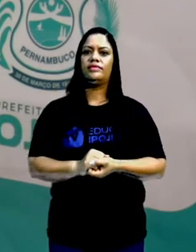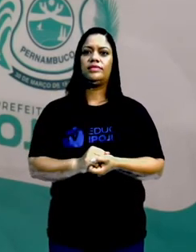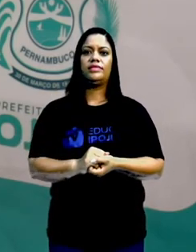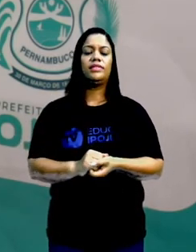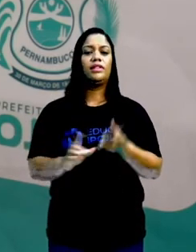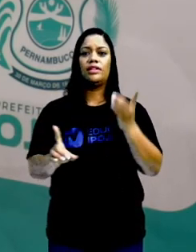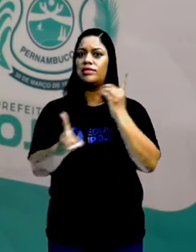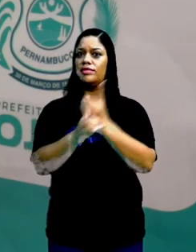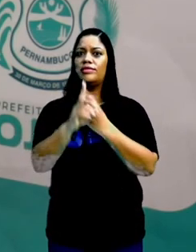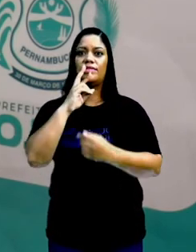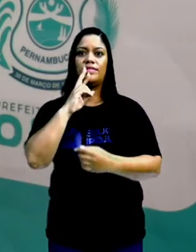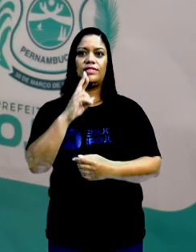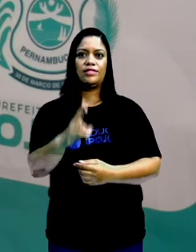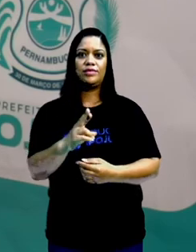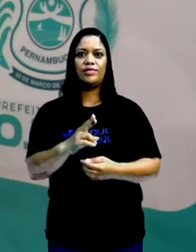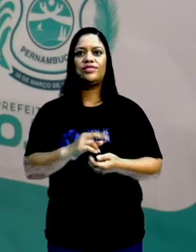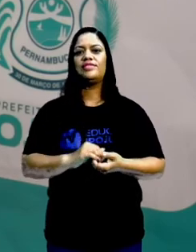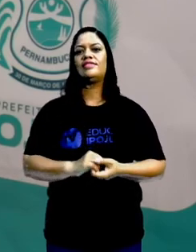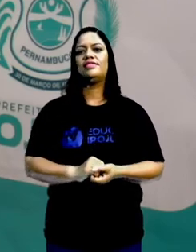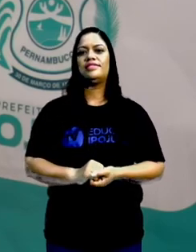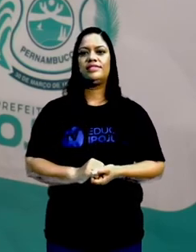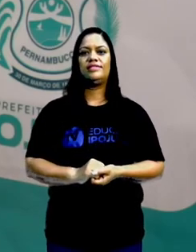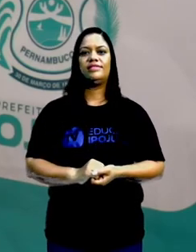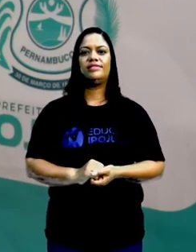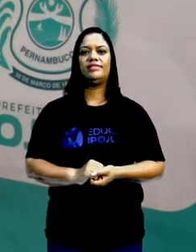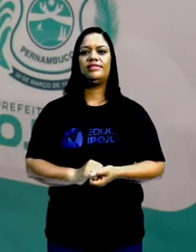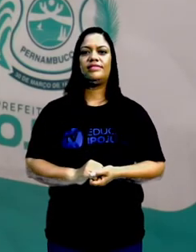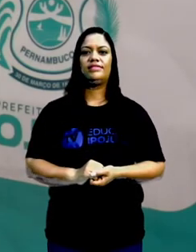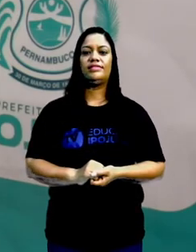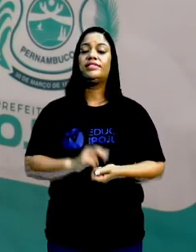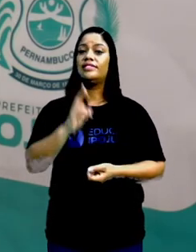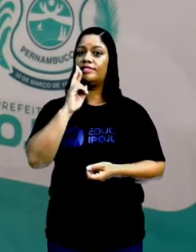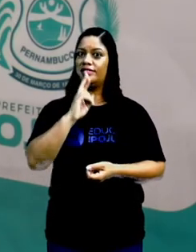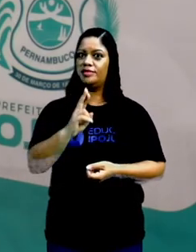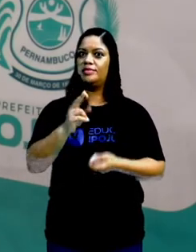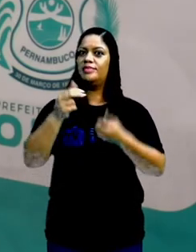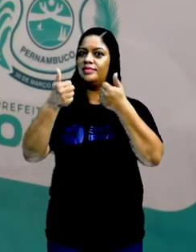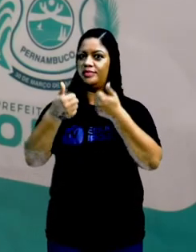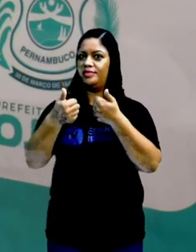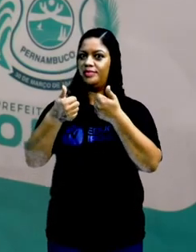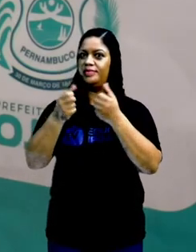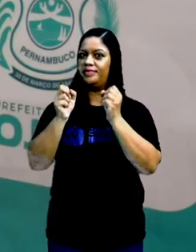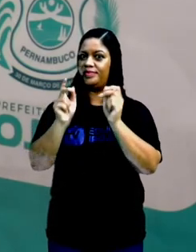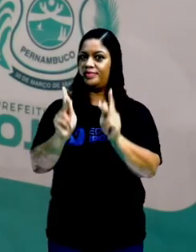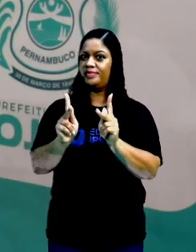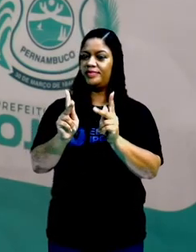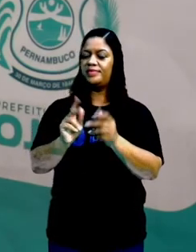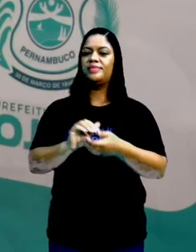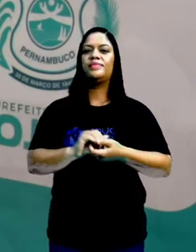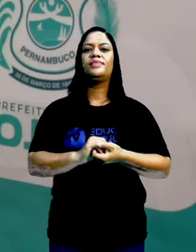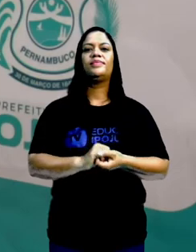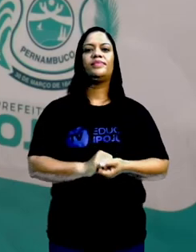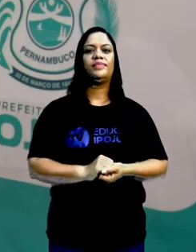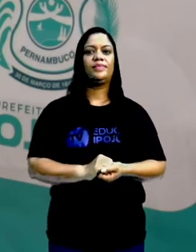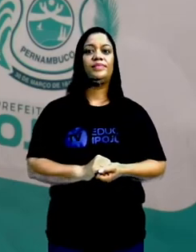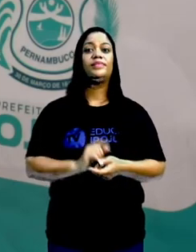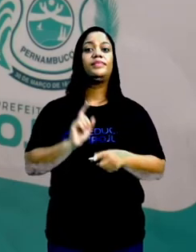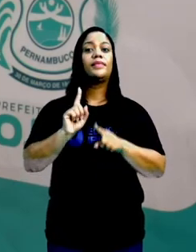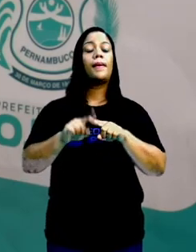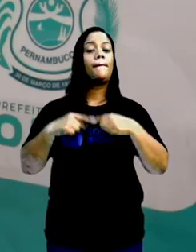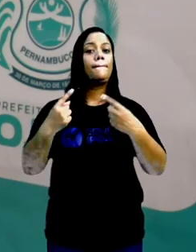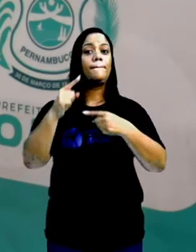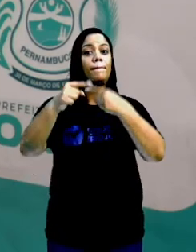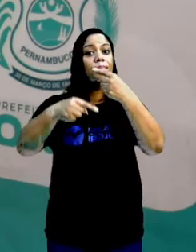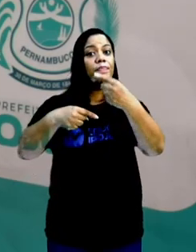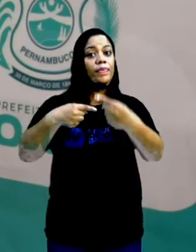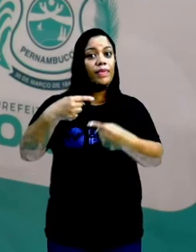chegar o produto, o resultado, né? Isso, final, e responder, certo? Mas depois